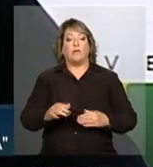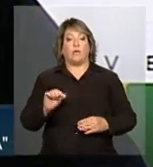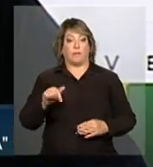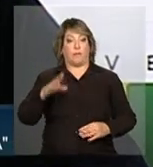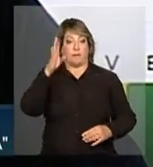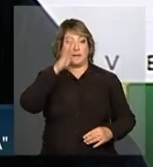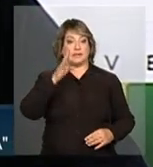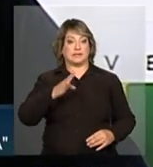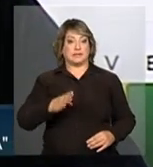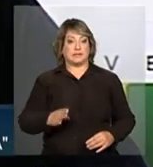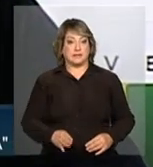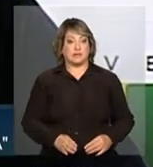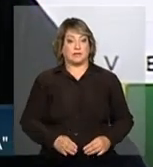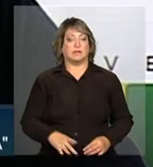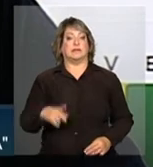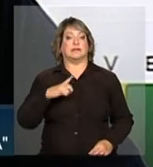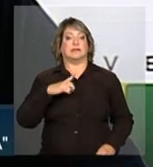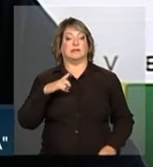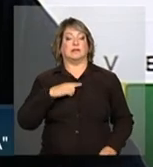Brasil ocupa o